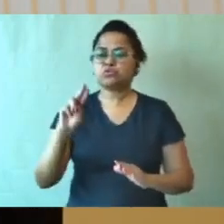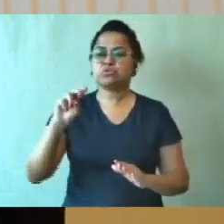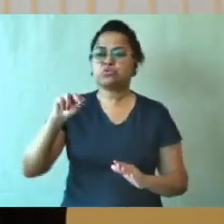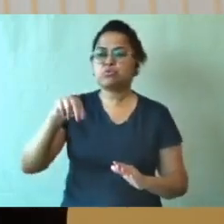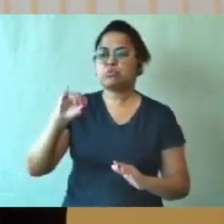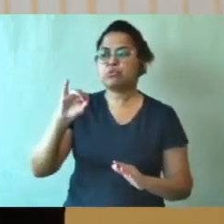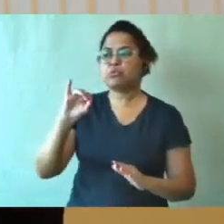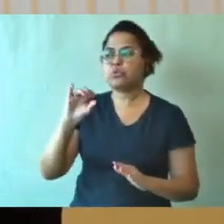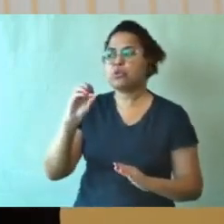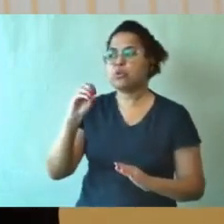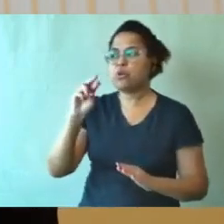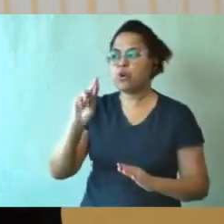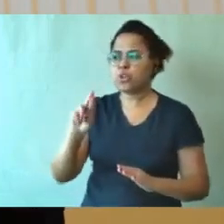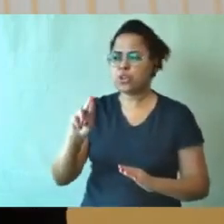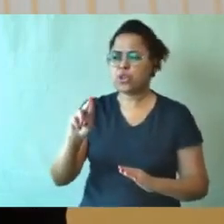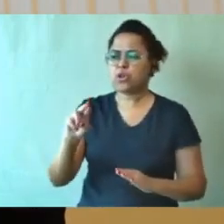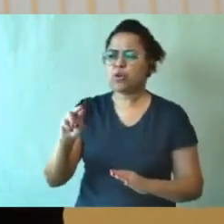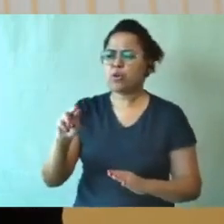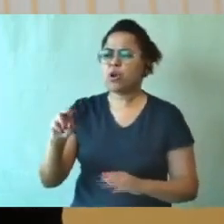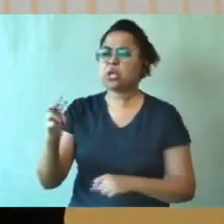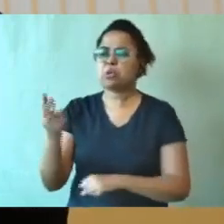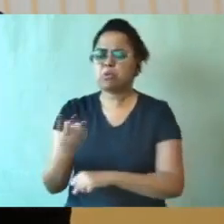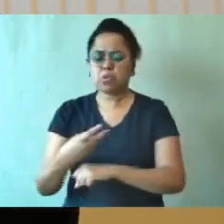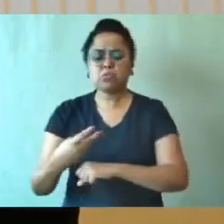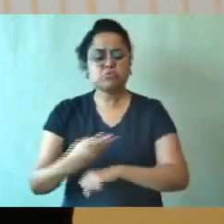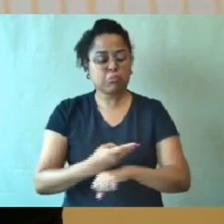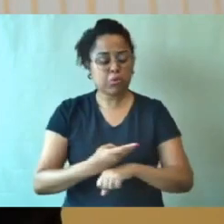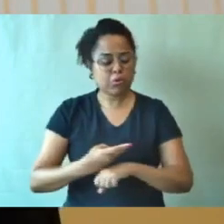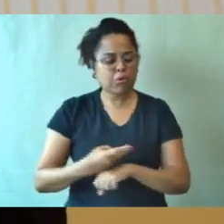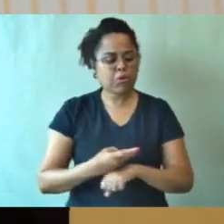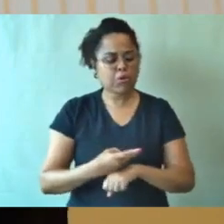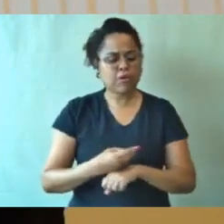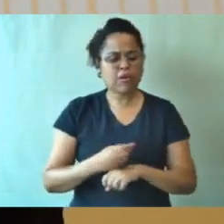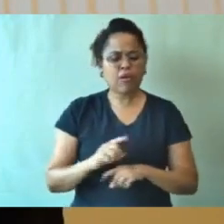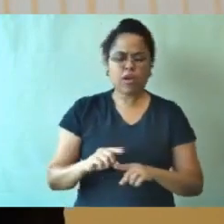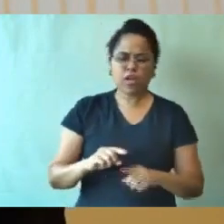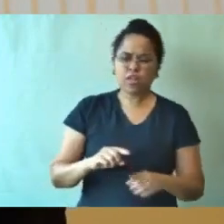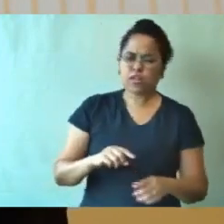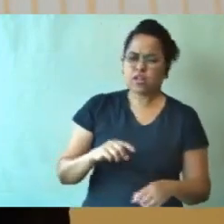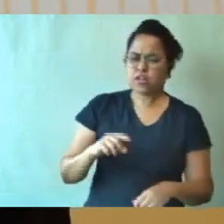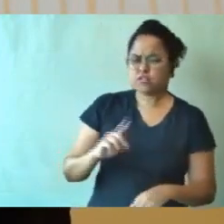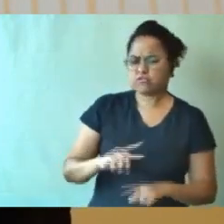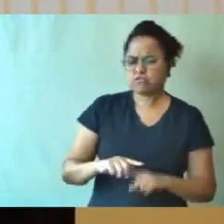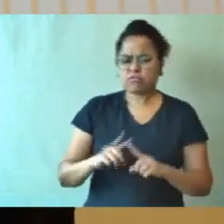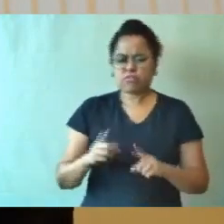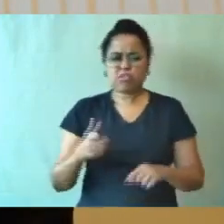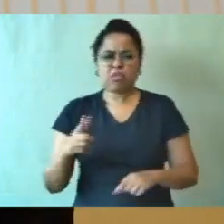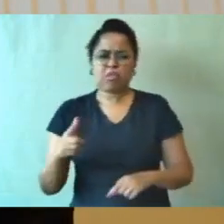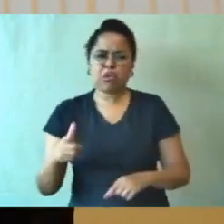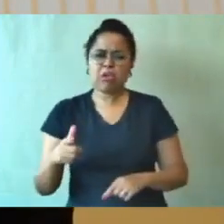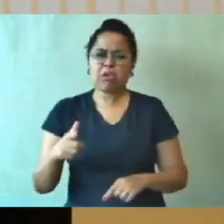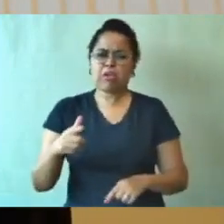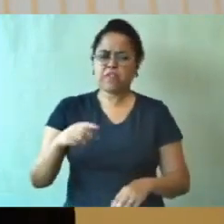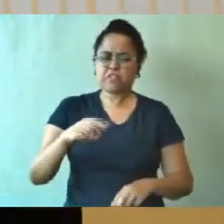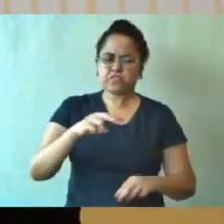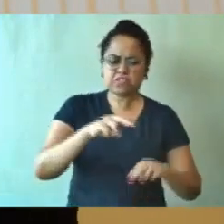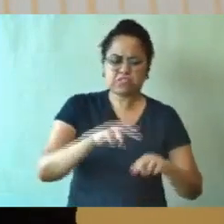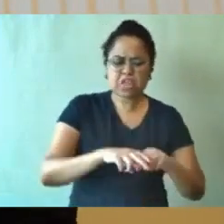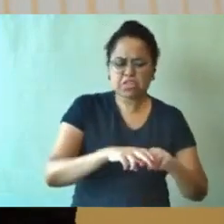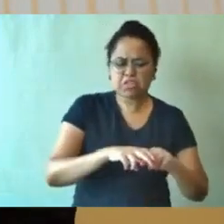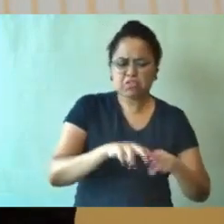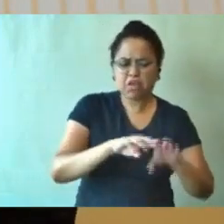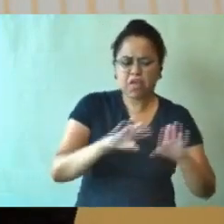Torres foi com a gente. Hora nenhuma teve os três na mesa. Depois que nós assumimos, que nós